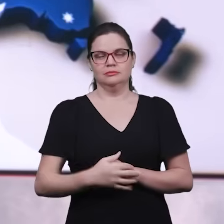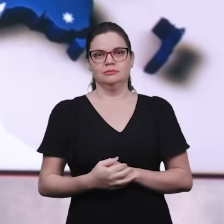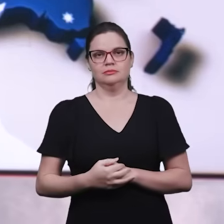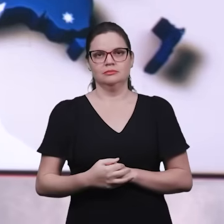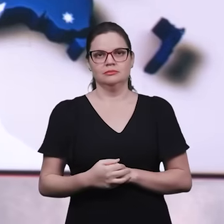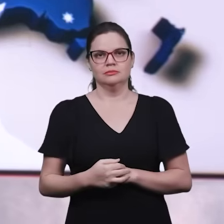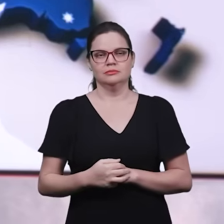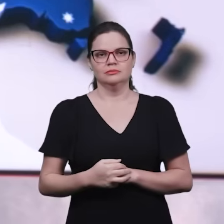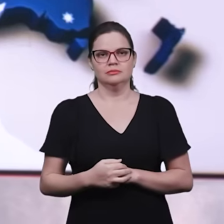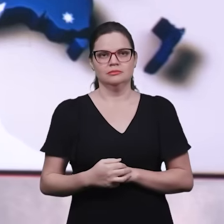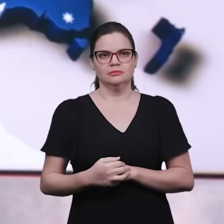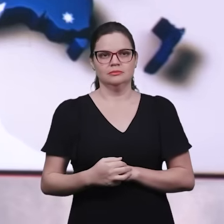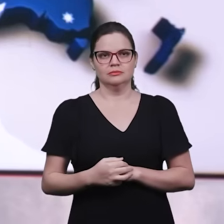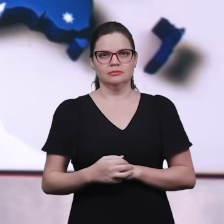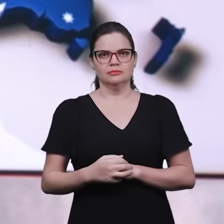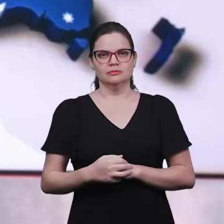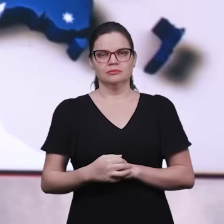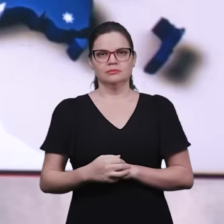mas